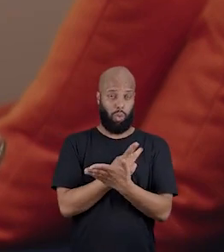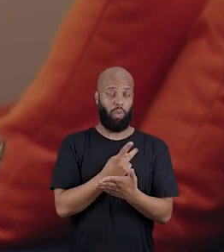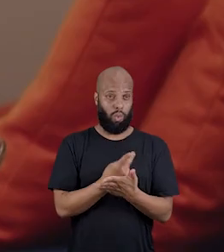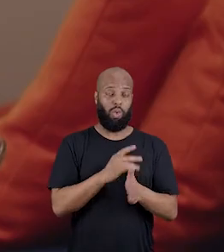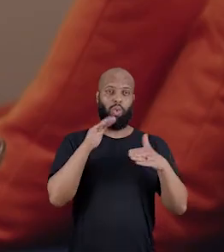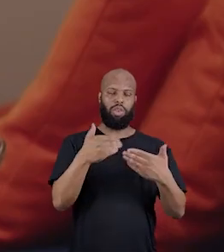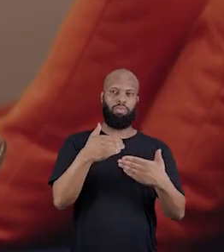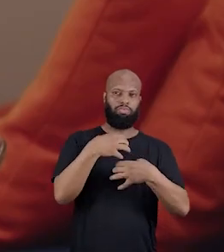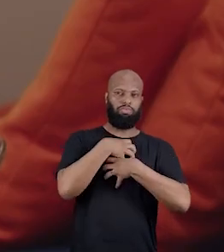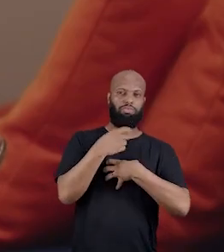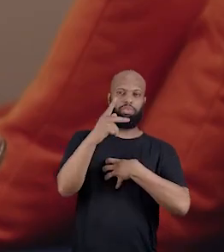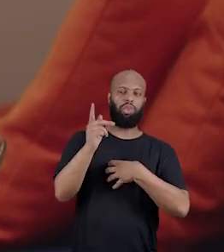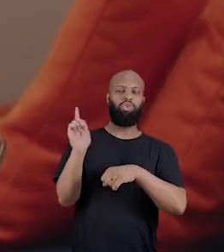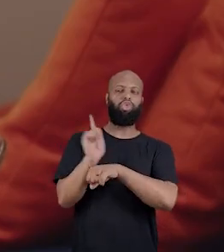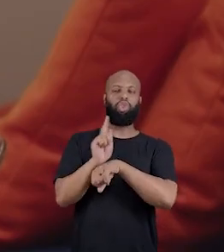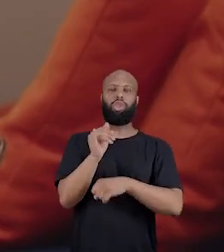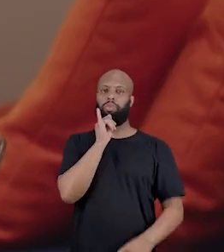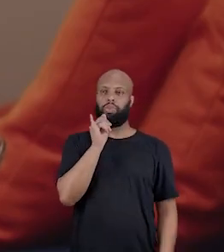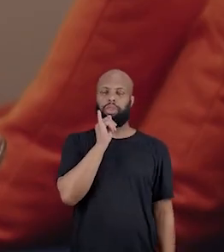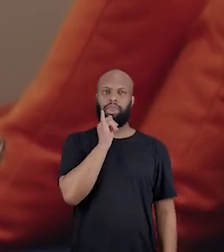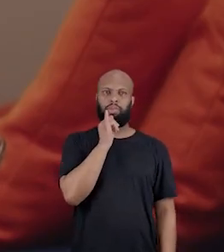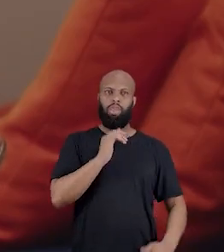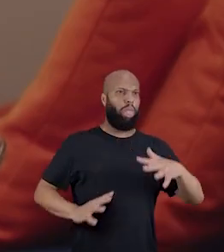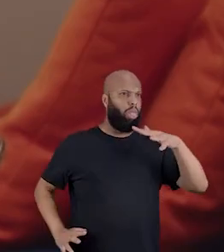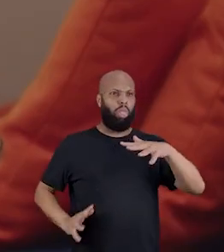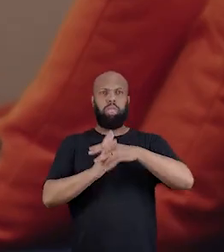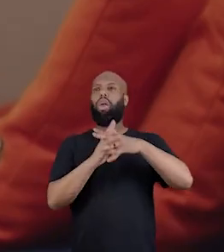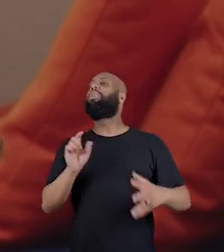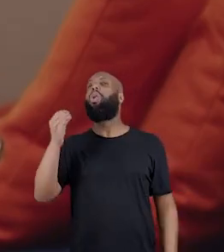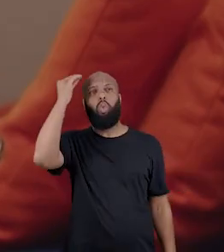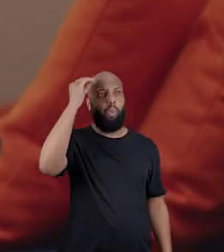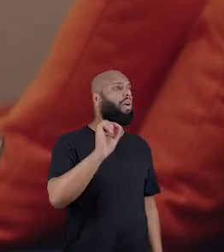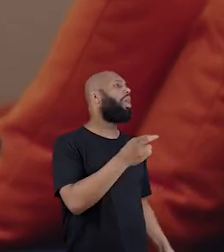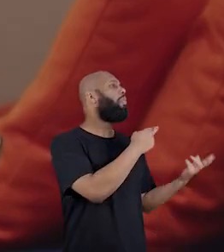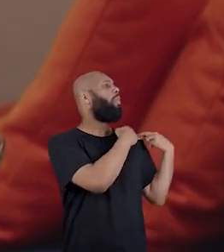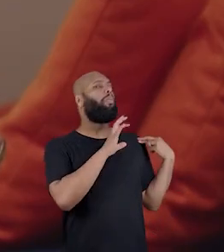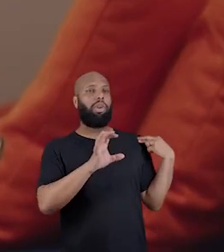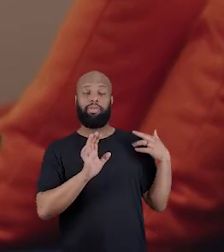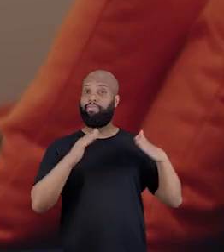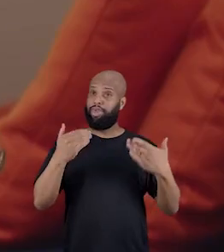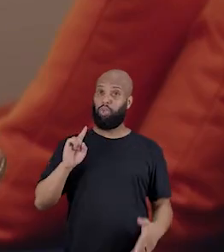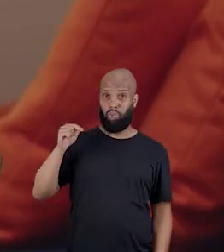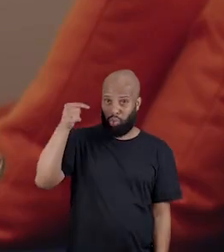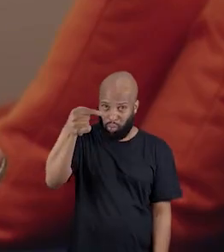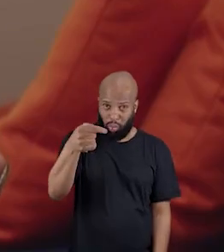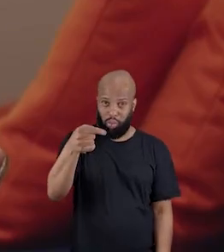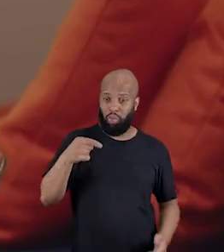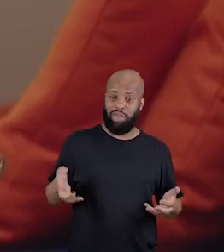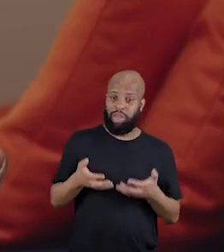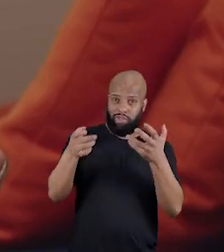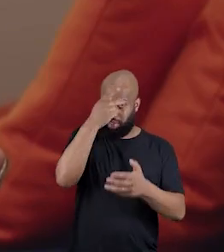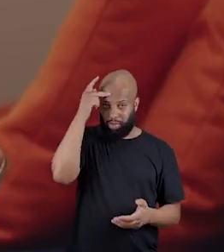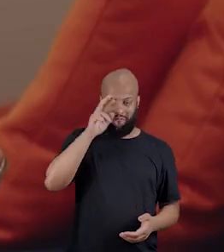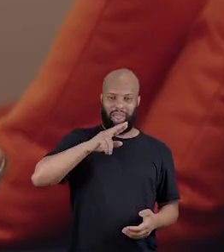você erra e a reação do seu gestor é desmedida, assim, quem é o culpado, quem é o responsável. Na